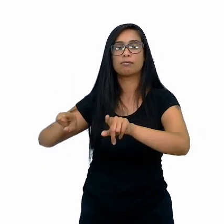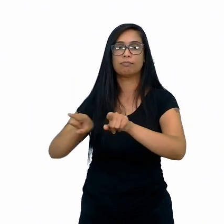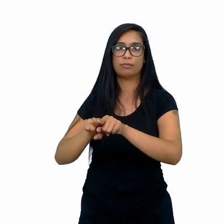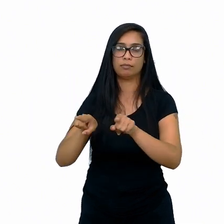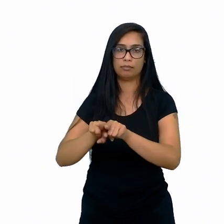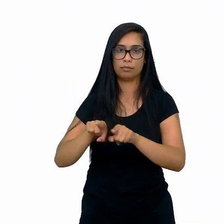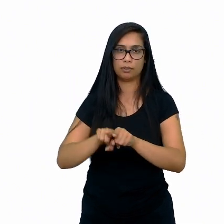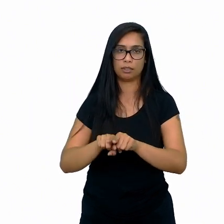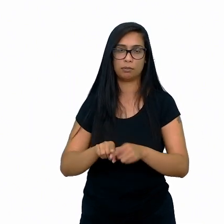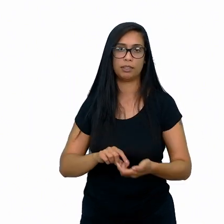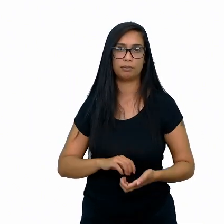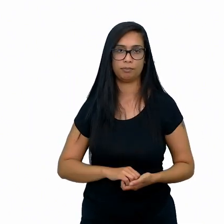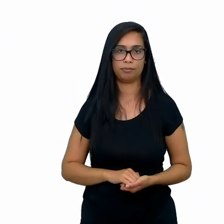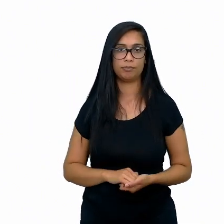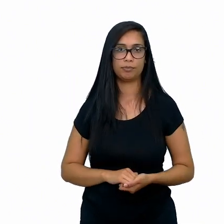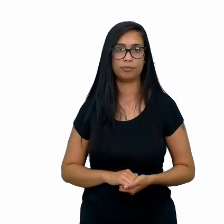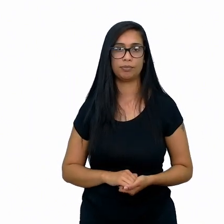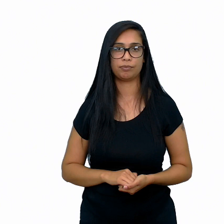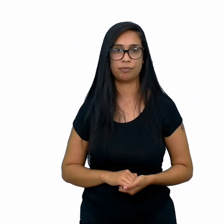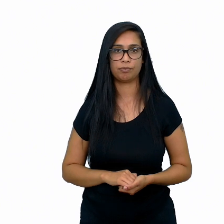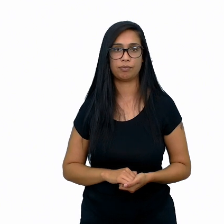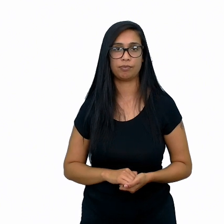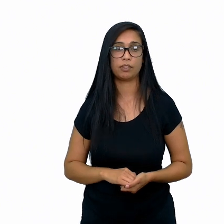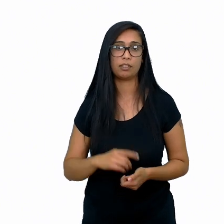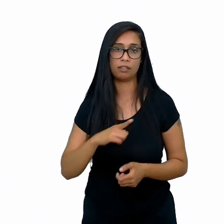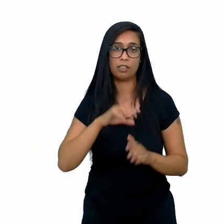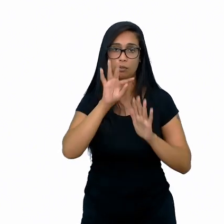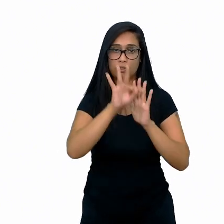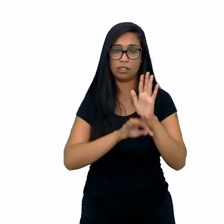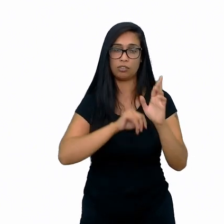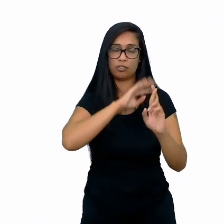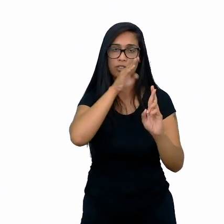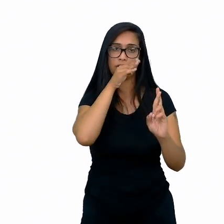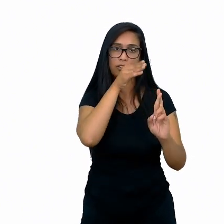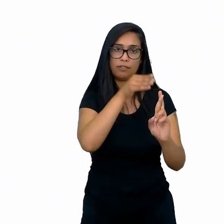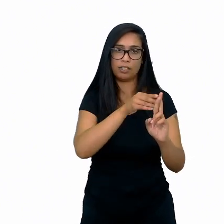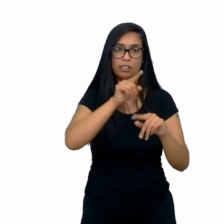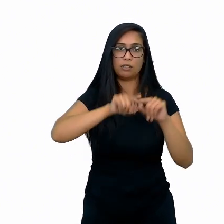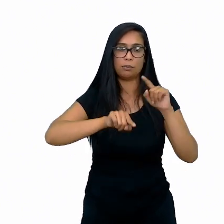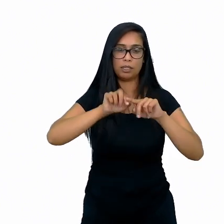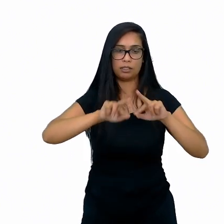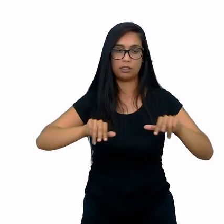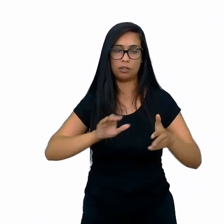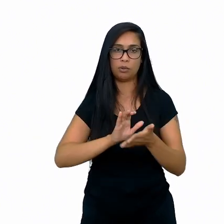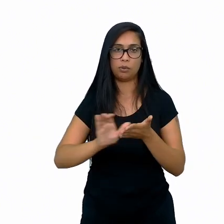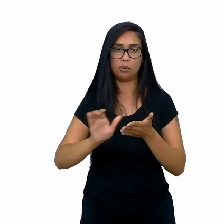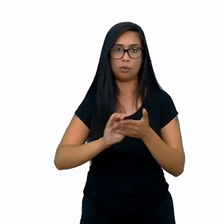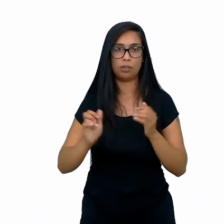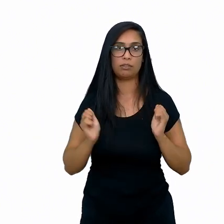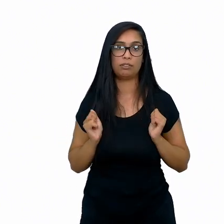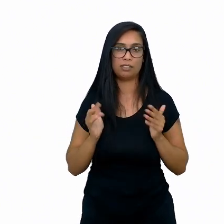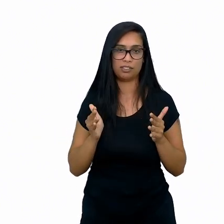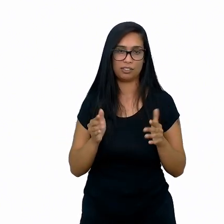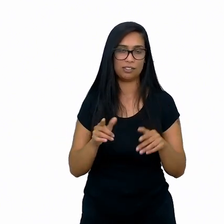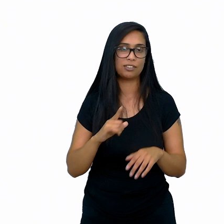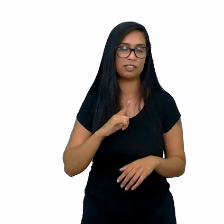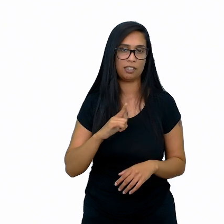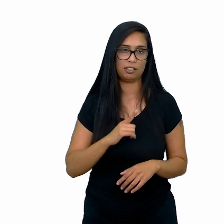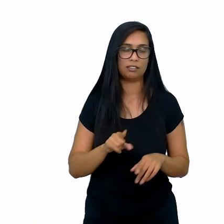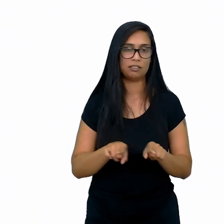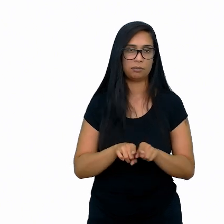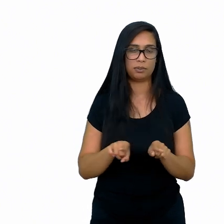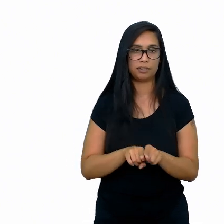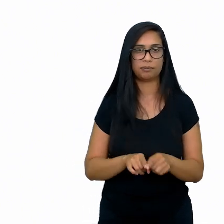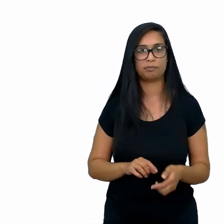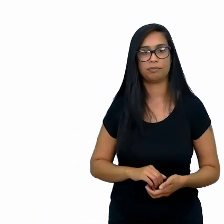que aparece aí como referência, e o nosso material, o currículo em ação, tá bom? Então,